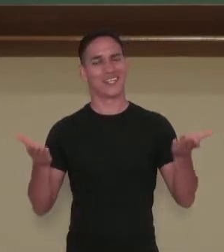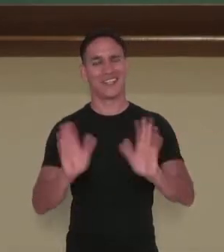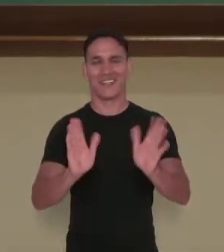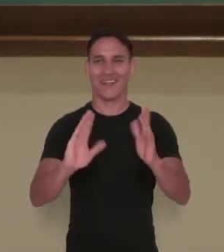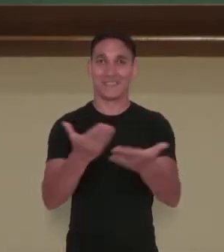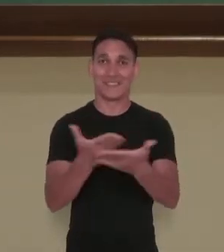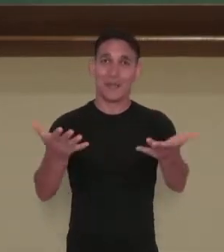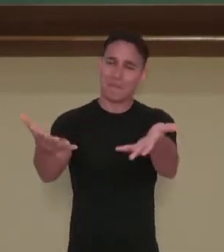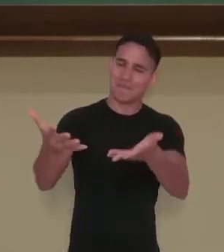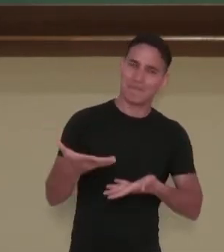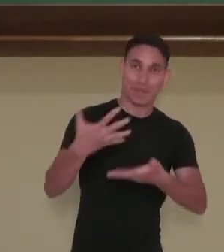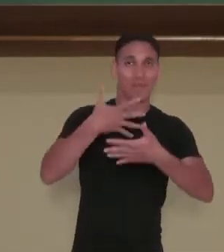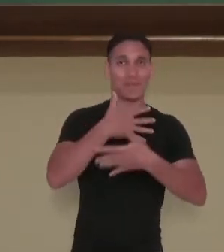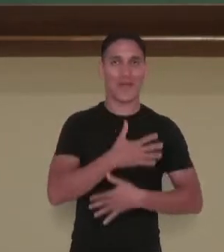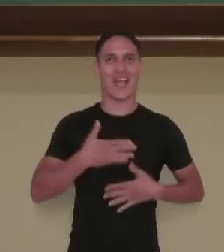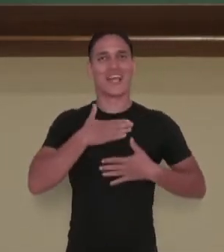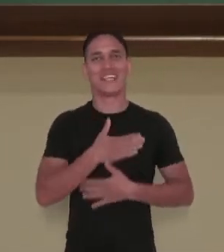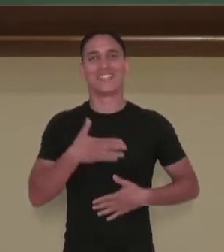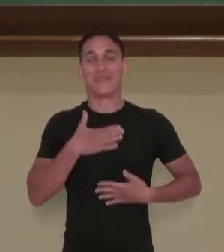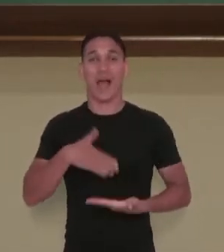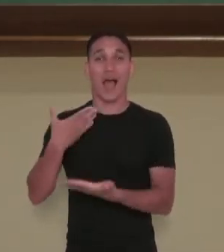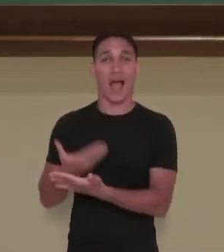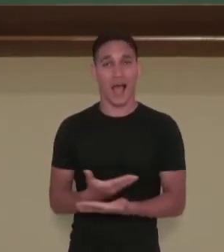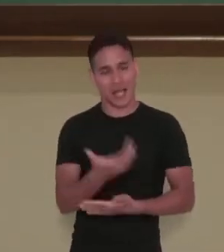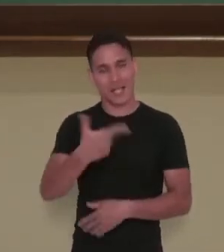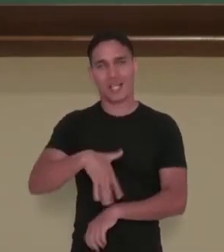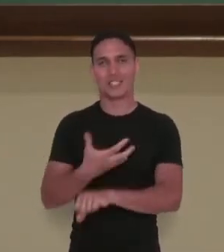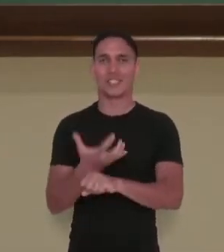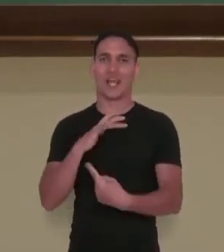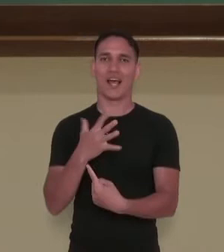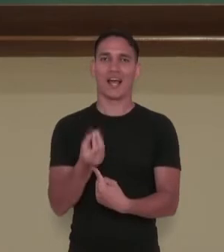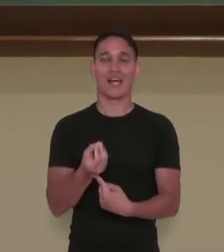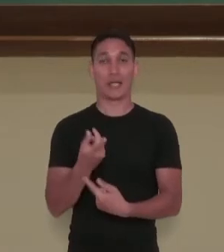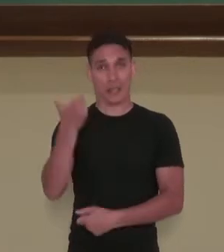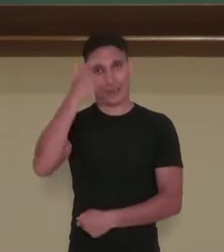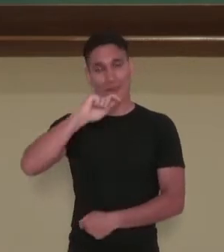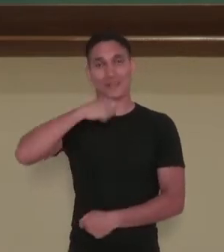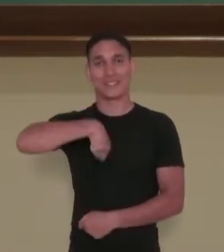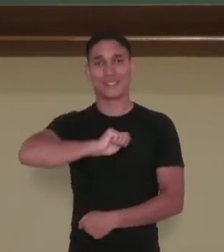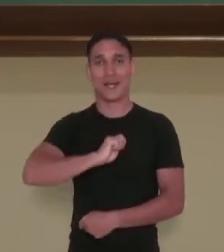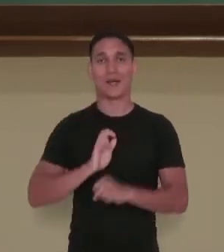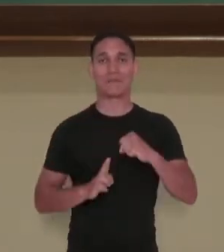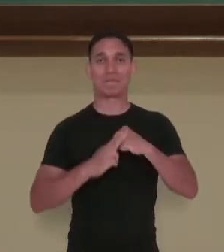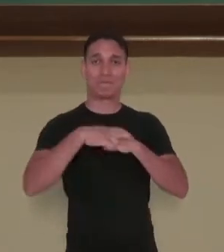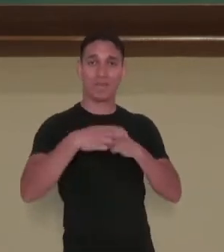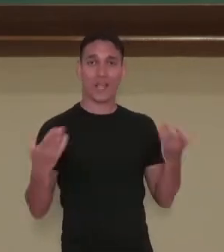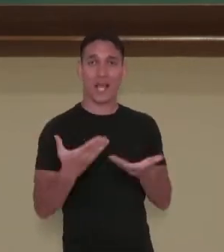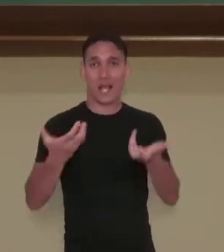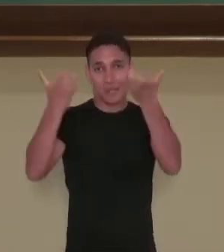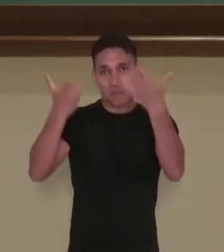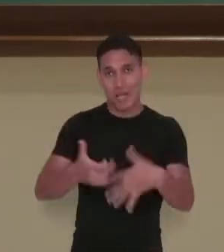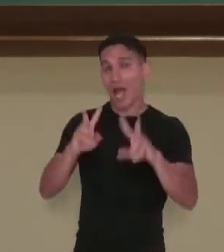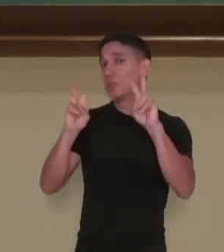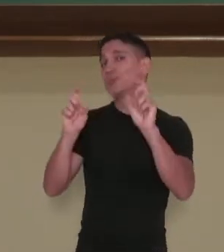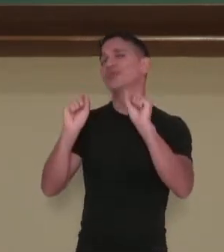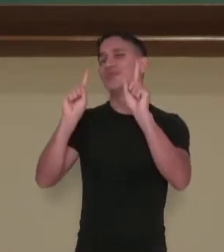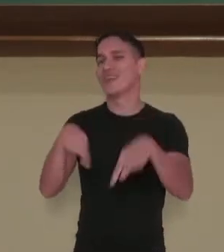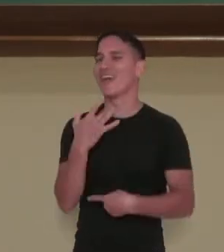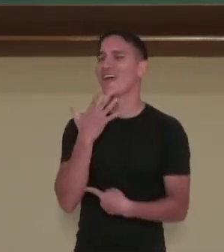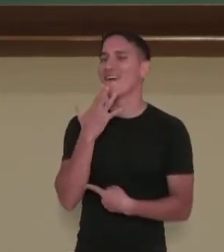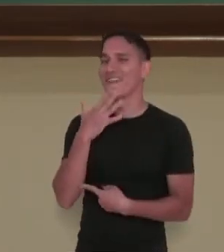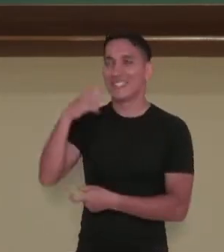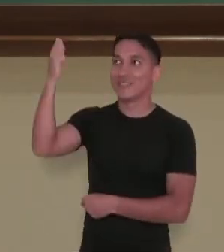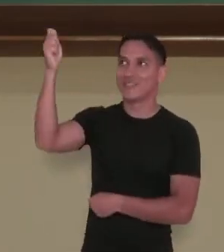Olá, sejam bem-vindos a mais uma aula de arte. Eu sou o professor Roberval Carvalho e nesta aula nós iremos falar sobre cor